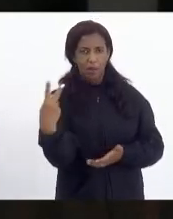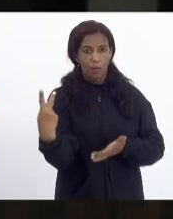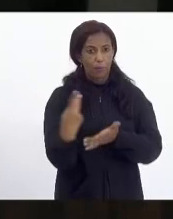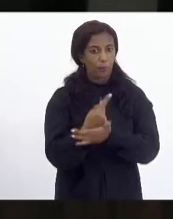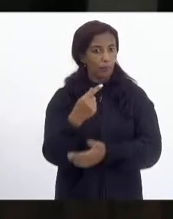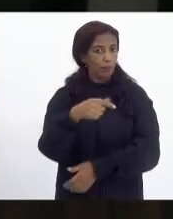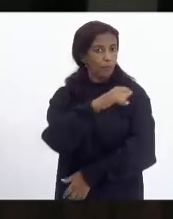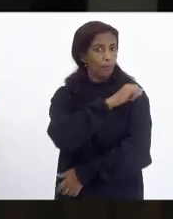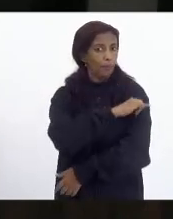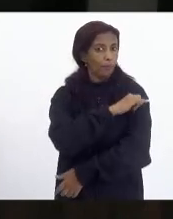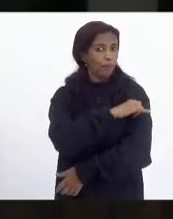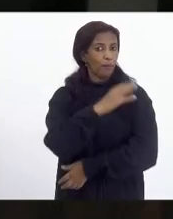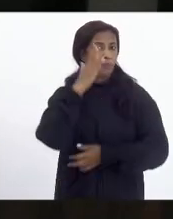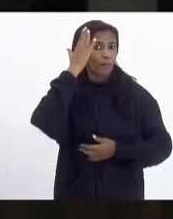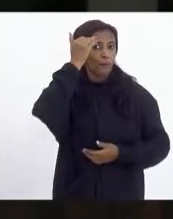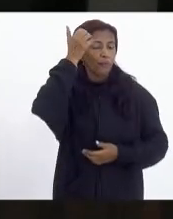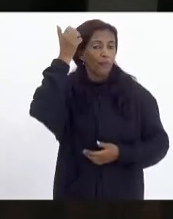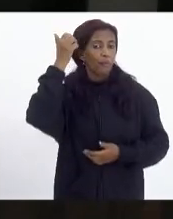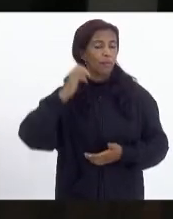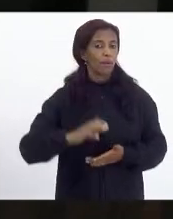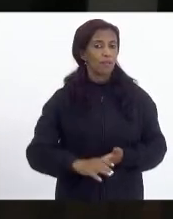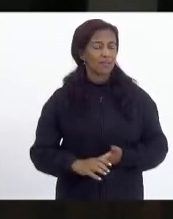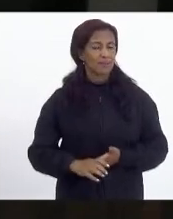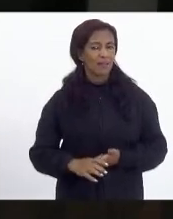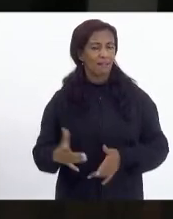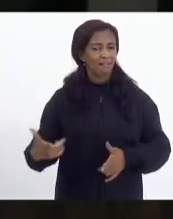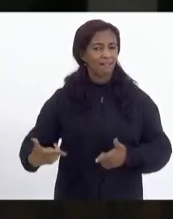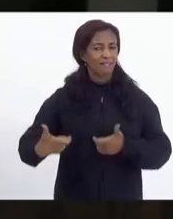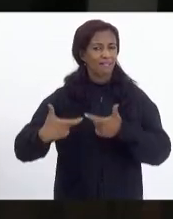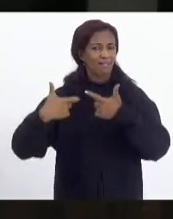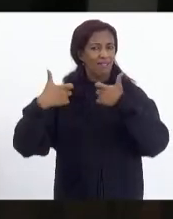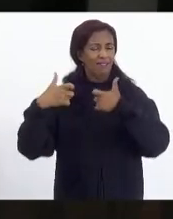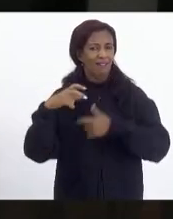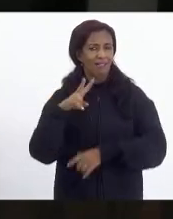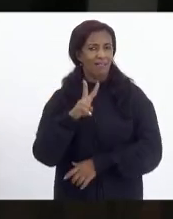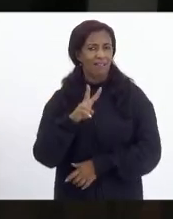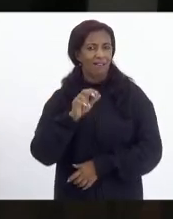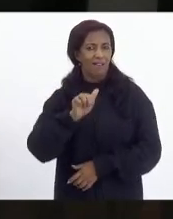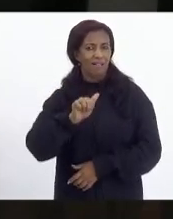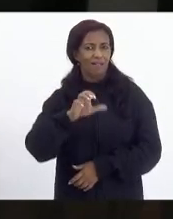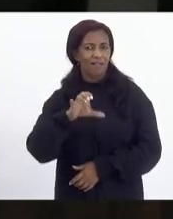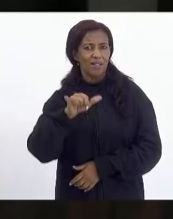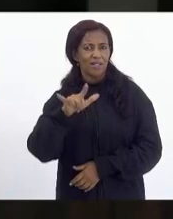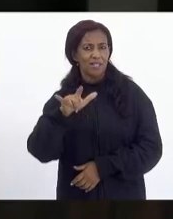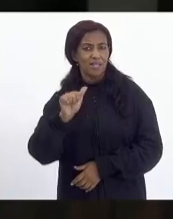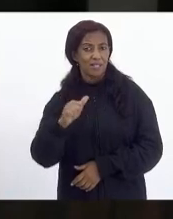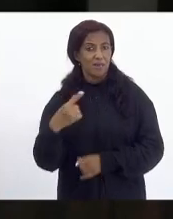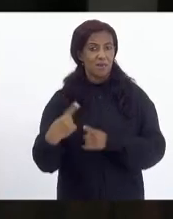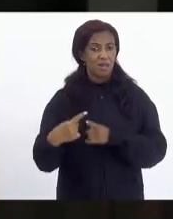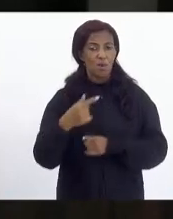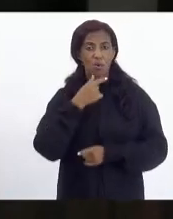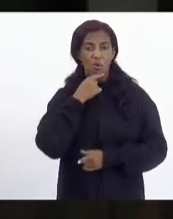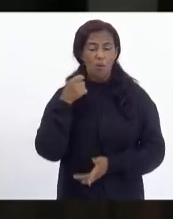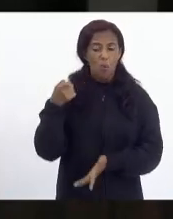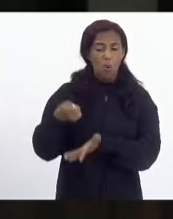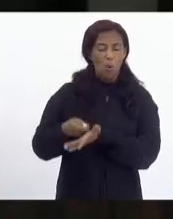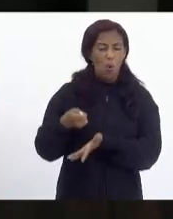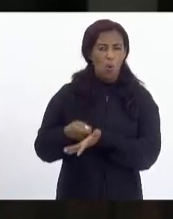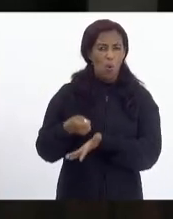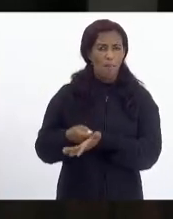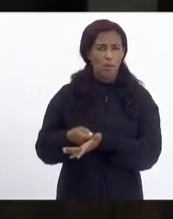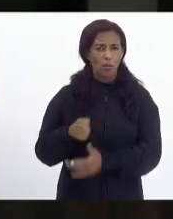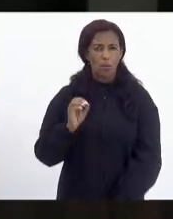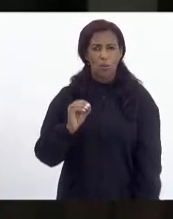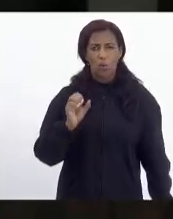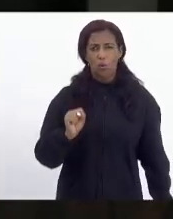Rio de Janeiro a famosa guerra da vacina porque o Osvaldo Cruz ele estabeleceu a obrigatoriedade de